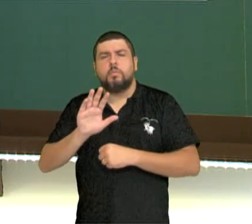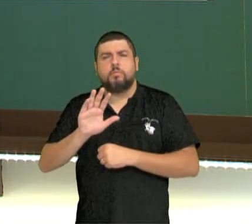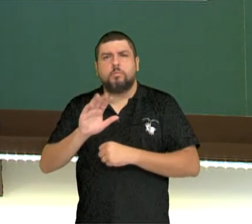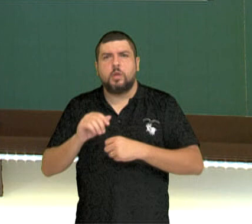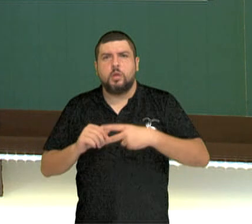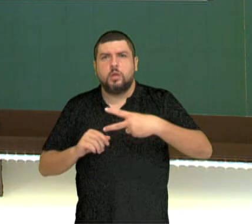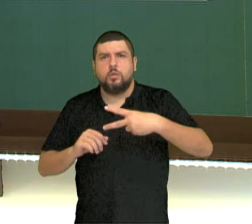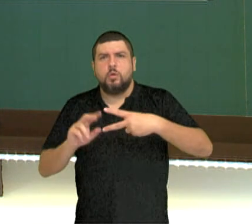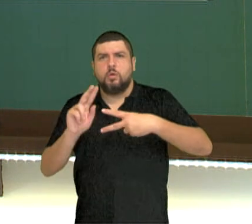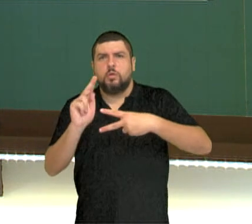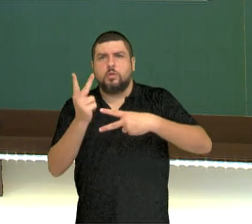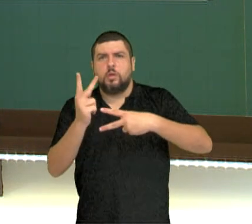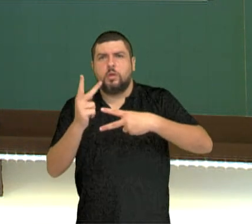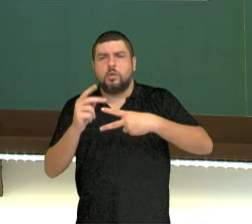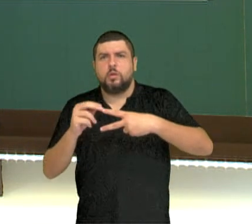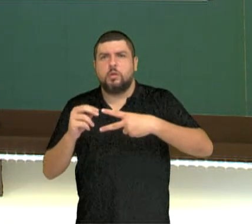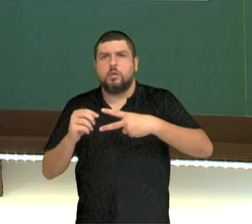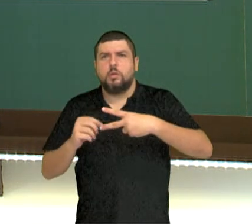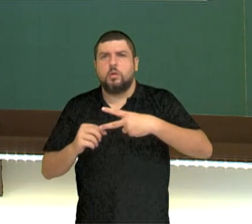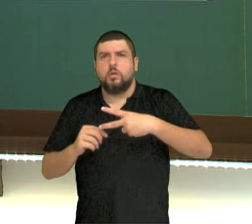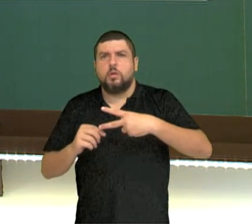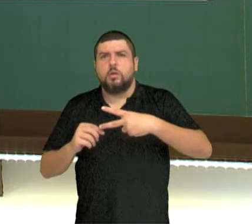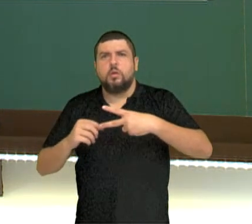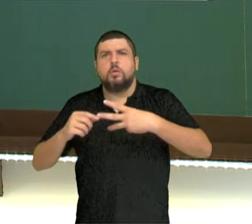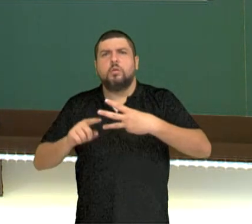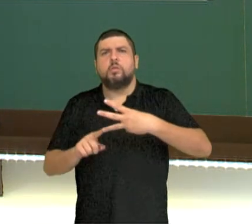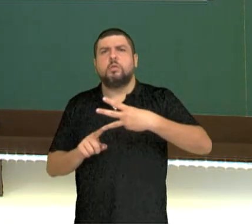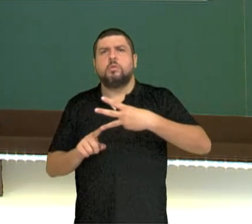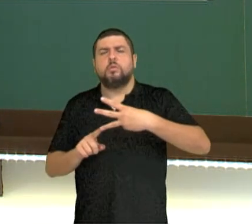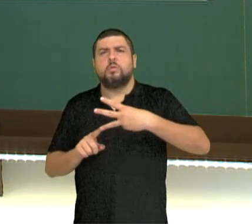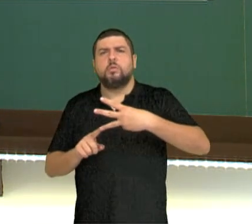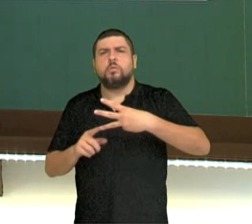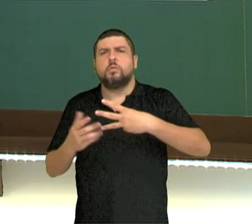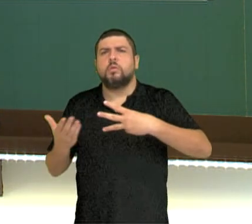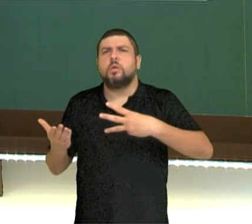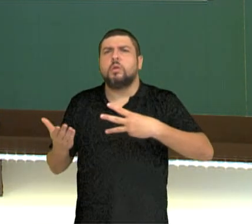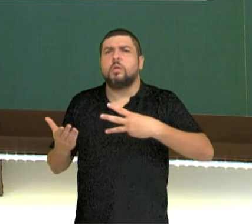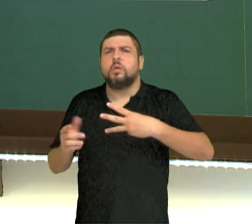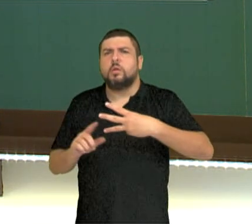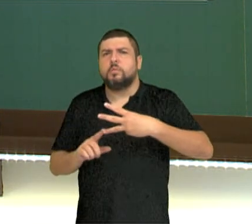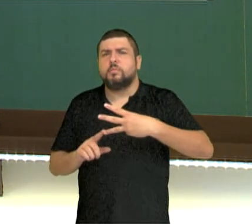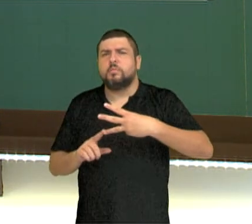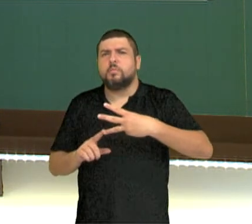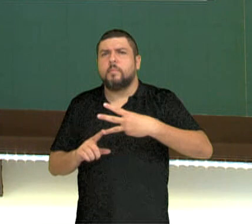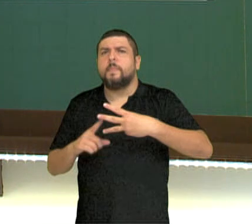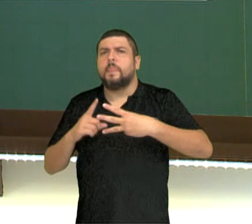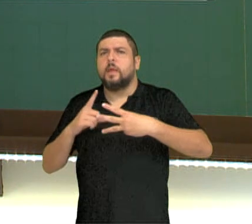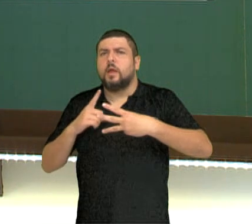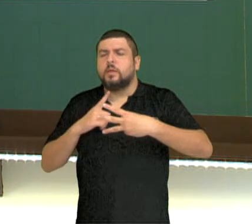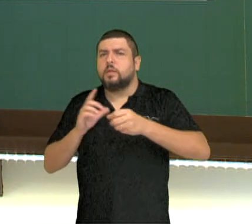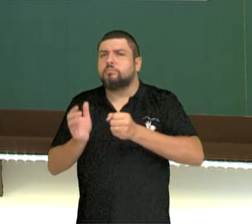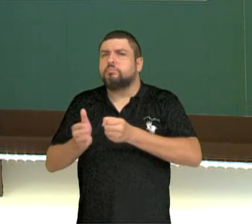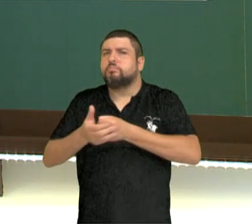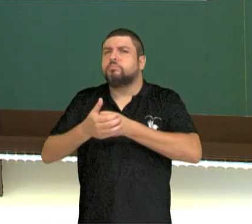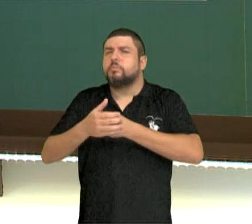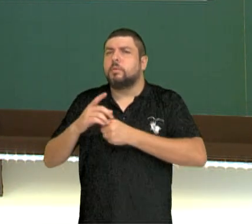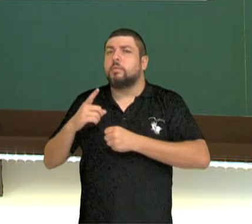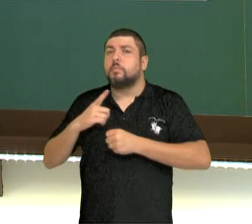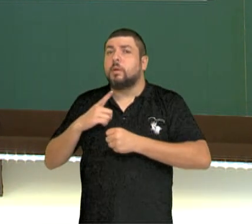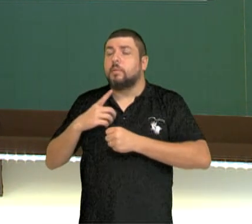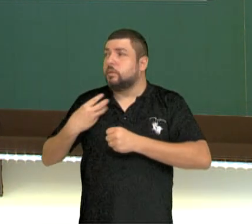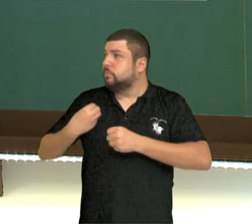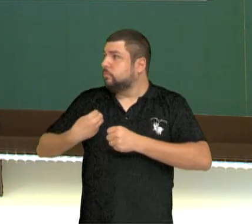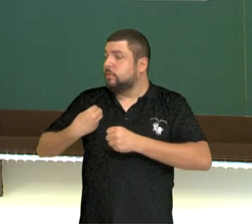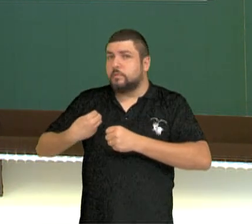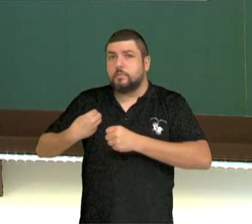hidrogênio. E de onde será que saiu o outro? Ele está invisível, mas ele está aqui. Nós temos aqui, ó, representado